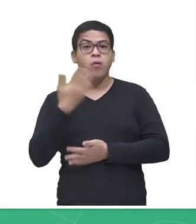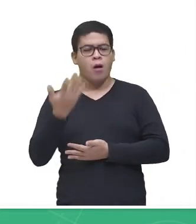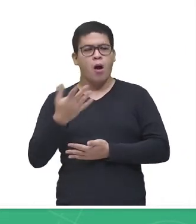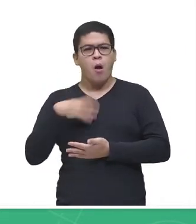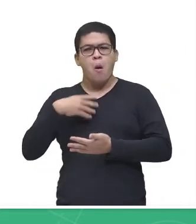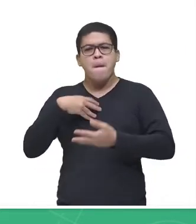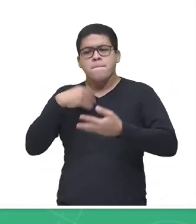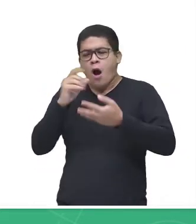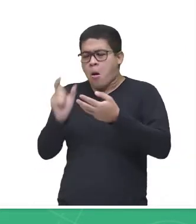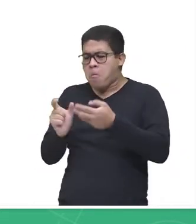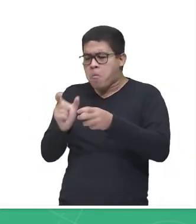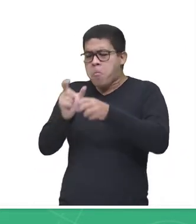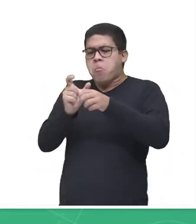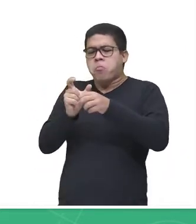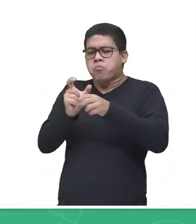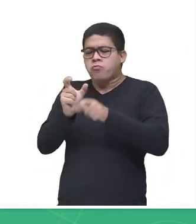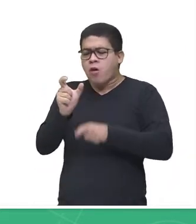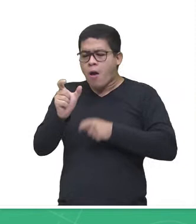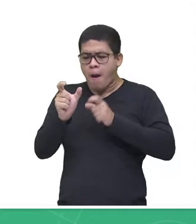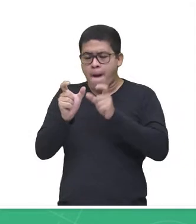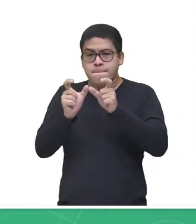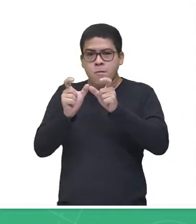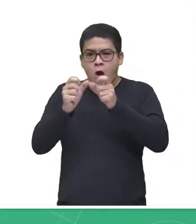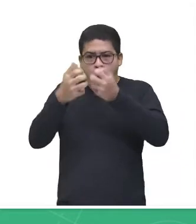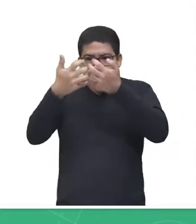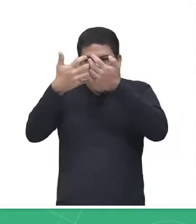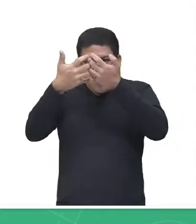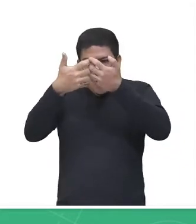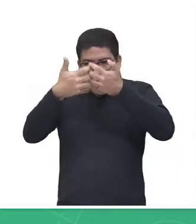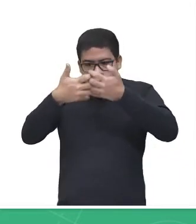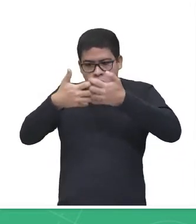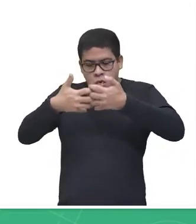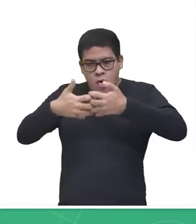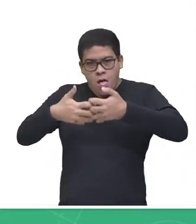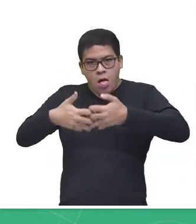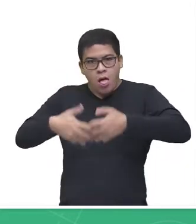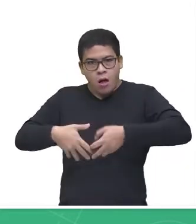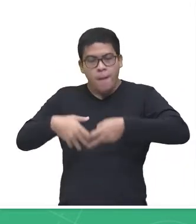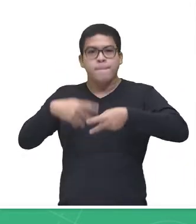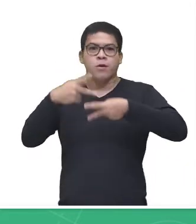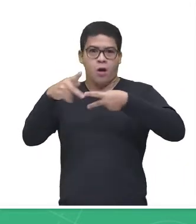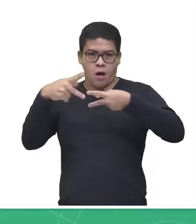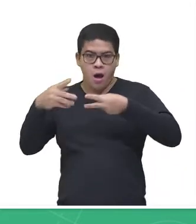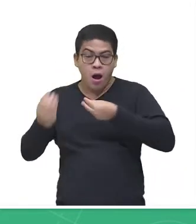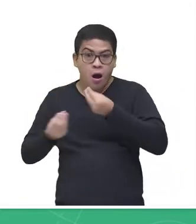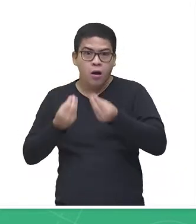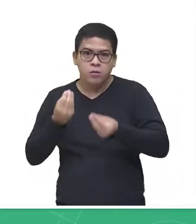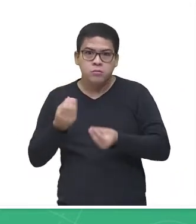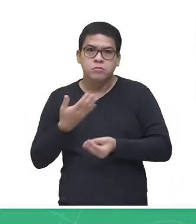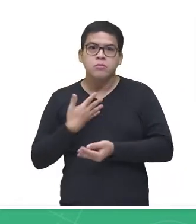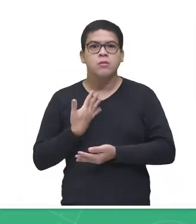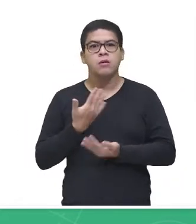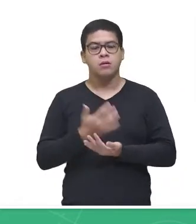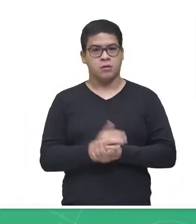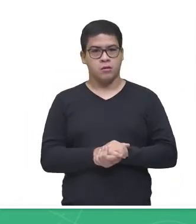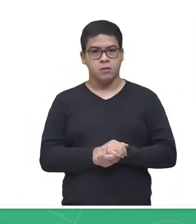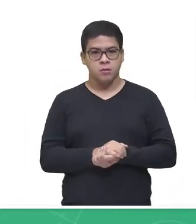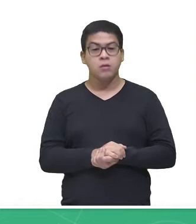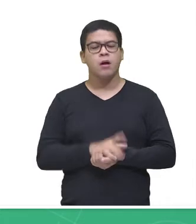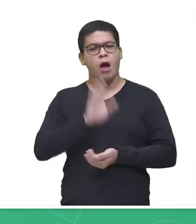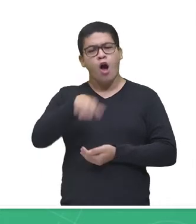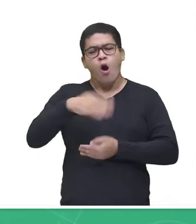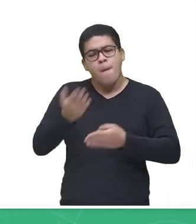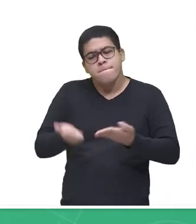partícula e está fazendo ali uma fagocitose, ele vai ingerir aquela partícula, tá? Então, o citoesqueleto ajuda